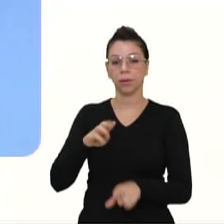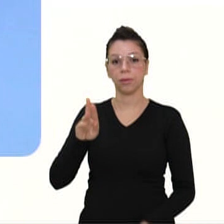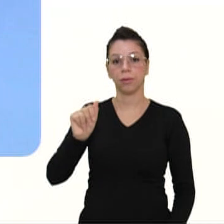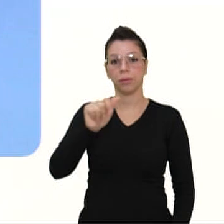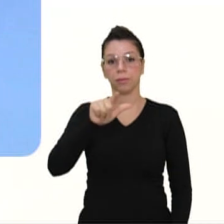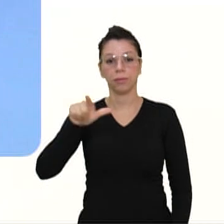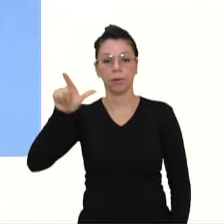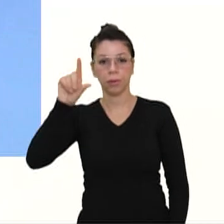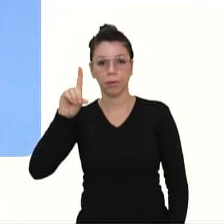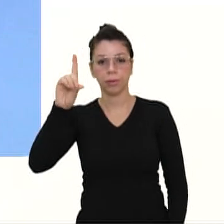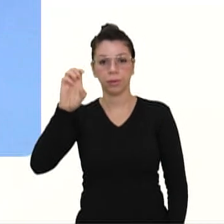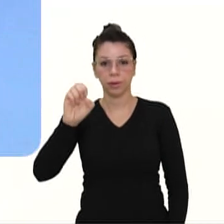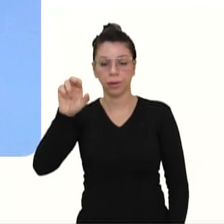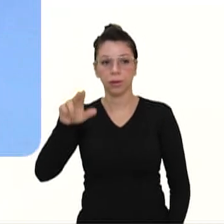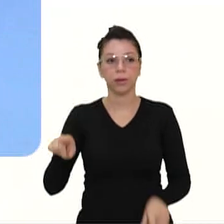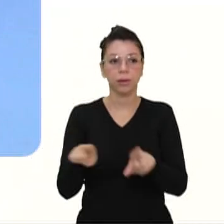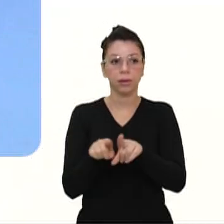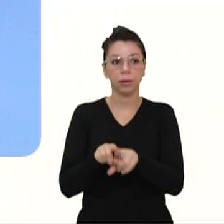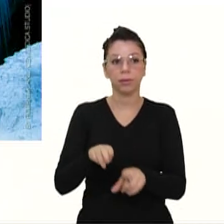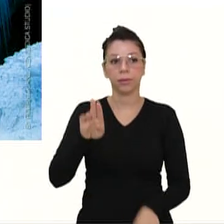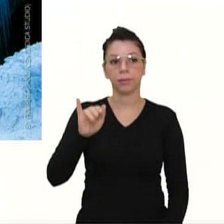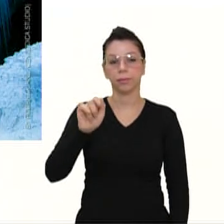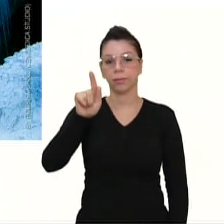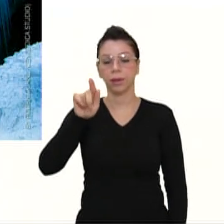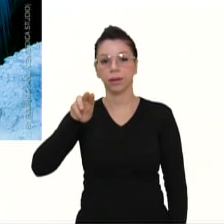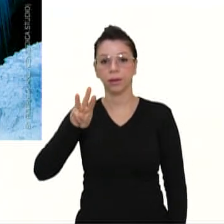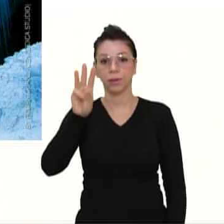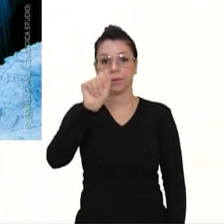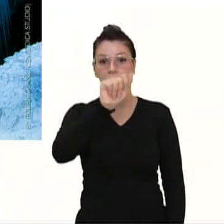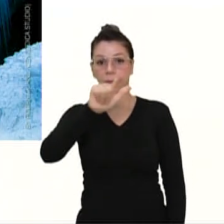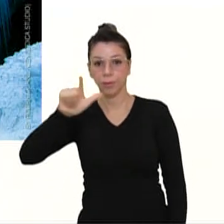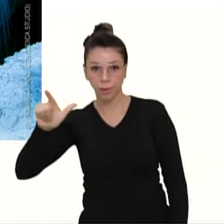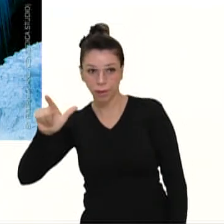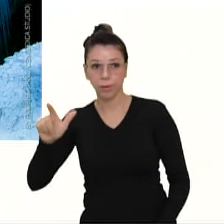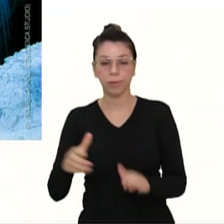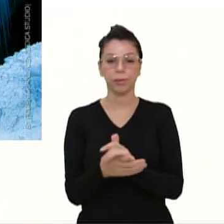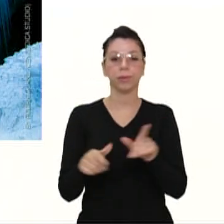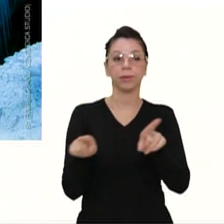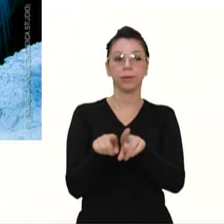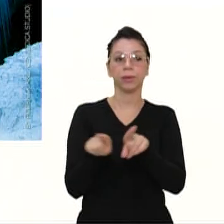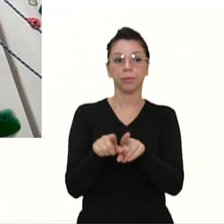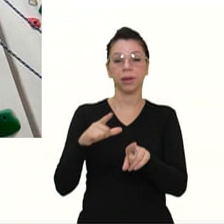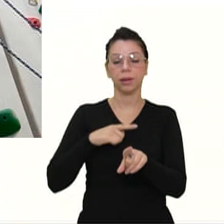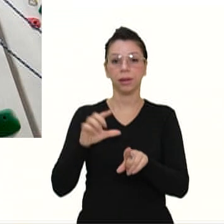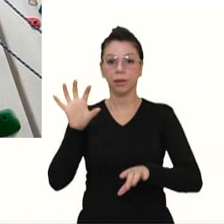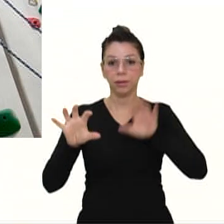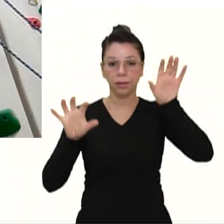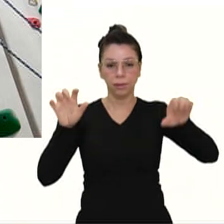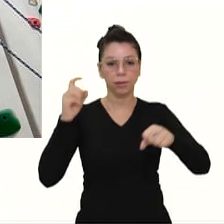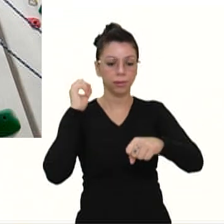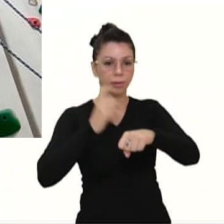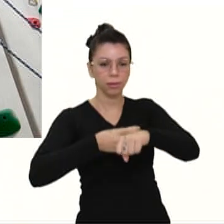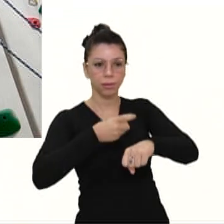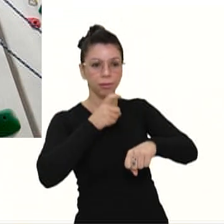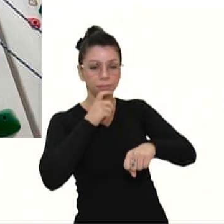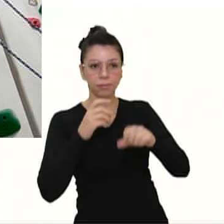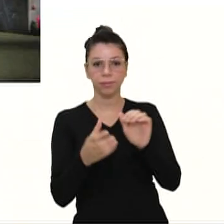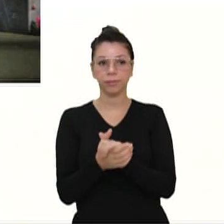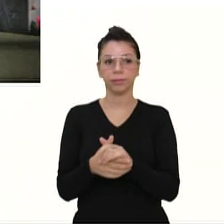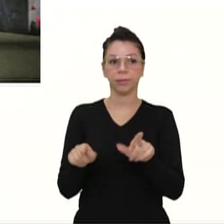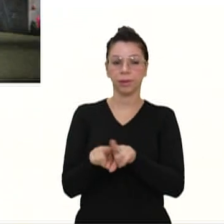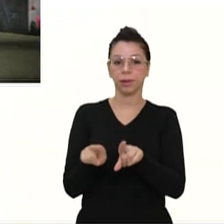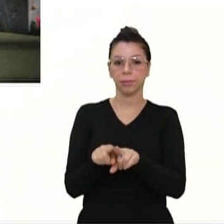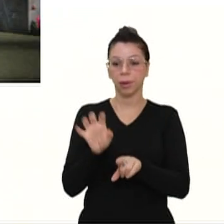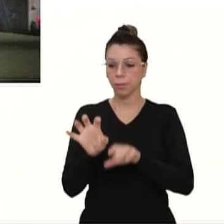Também uma escalada chamada de Big Wall. Existe a escalada em gelo e a escalada